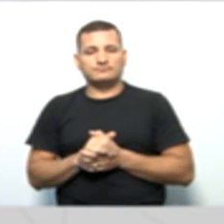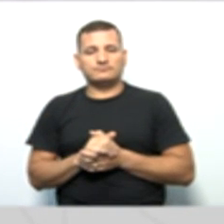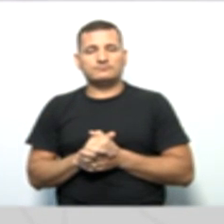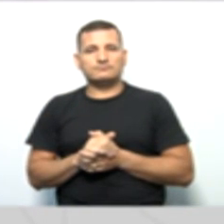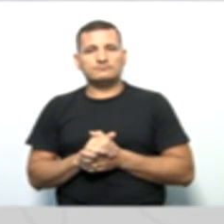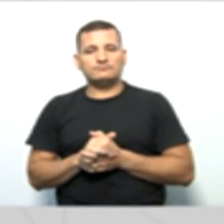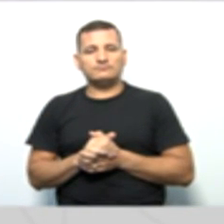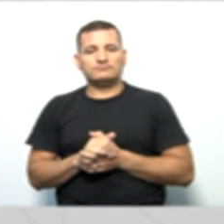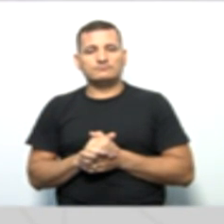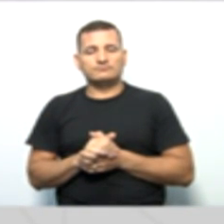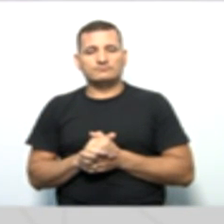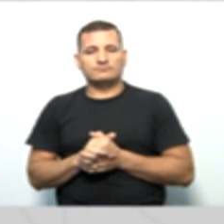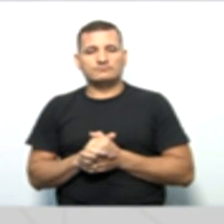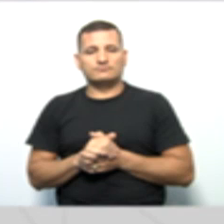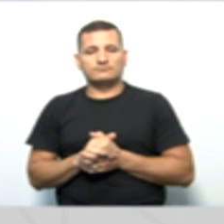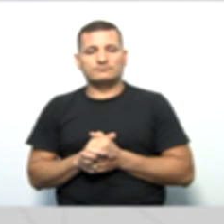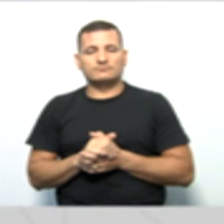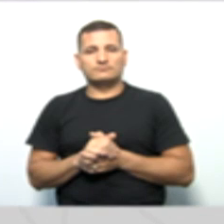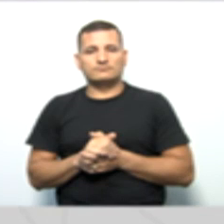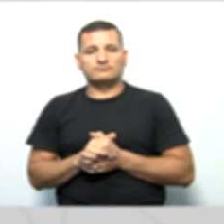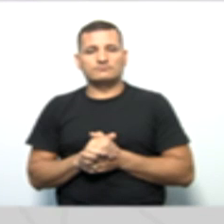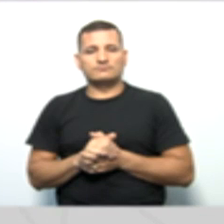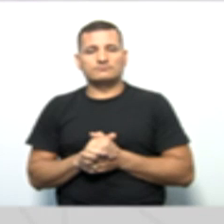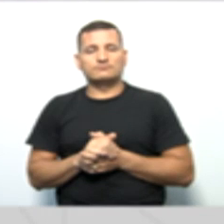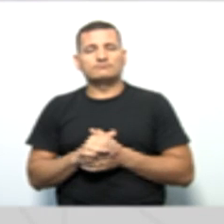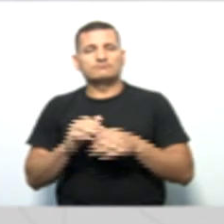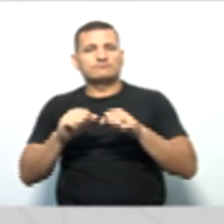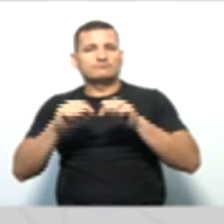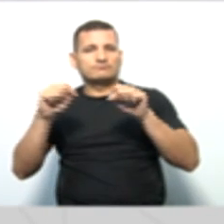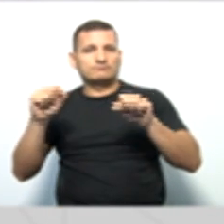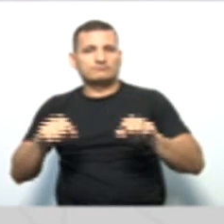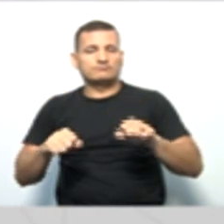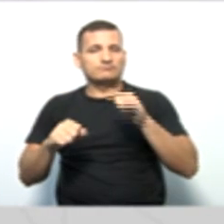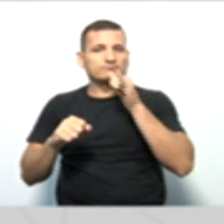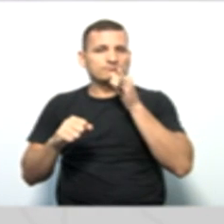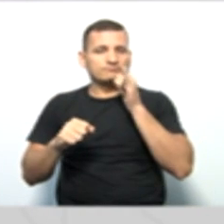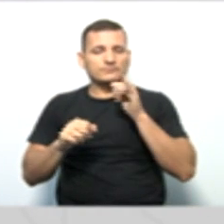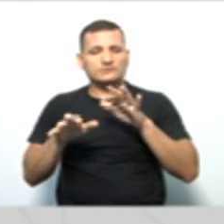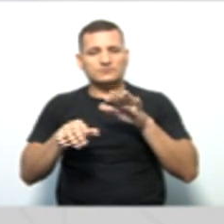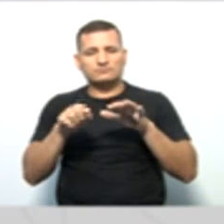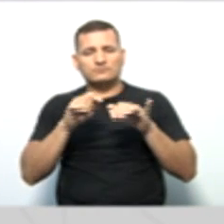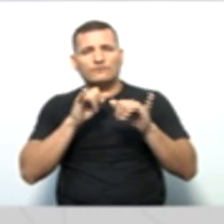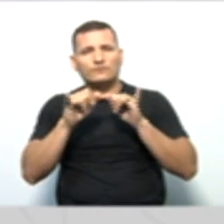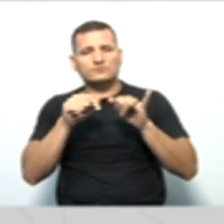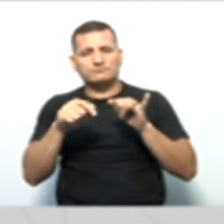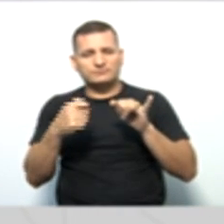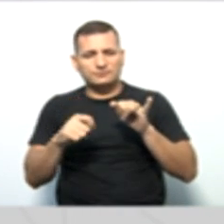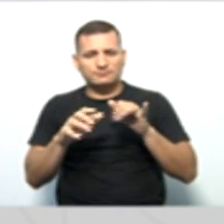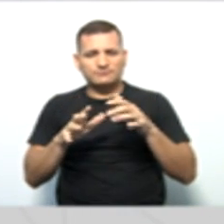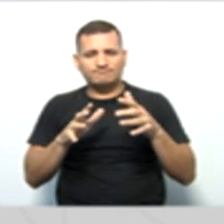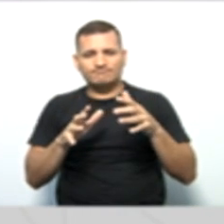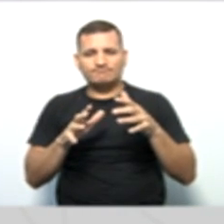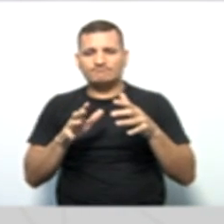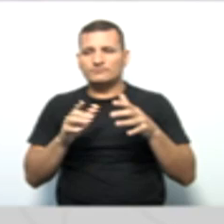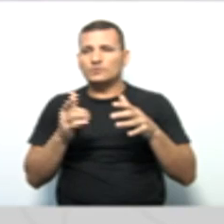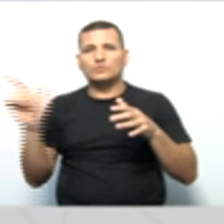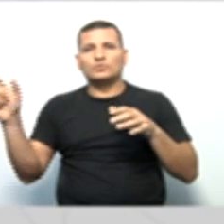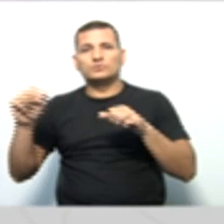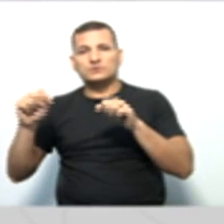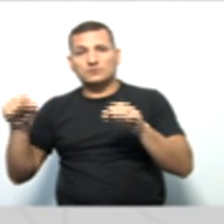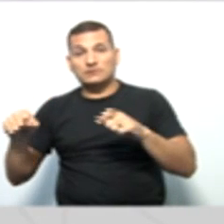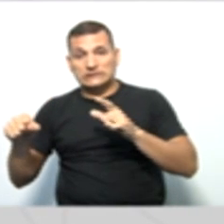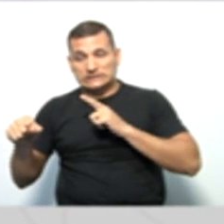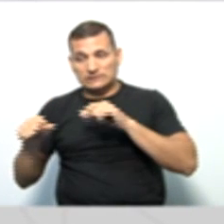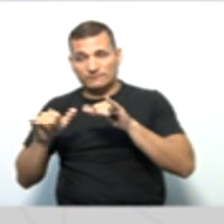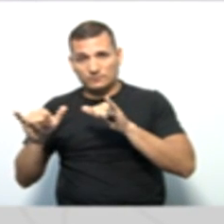disponível em outros sistemas, não é? Por que ele não se conecta com esses outros sistemas? Né? A gente tem que estudar isso também, tem que